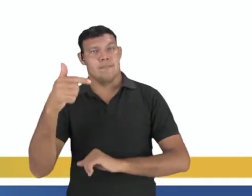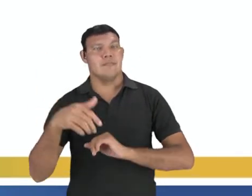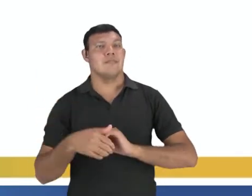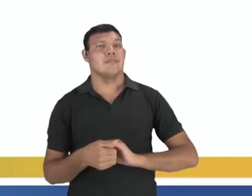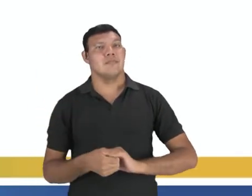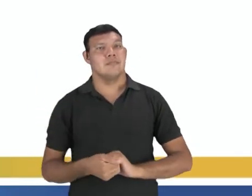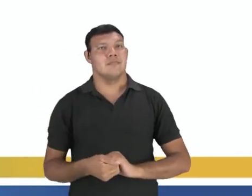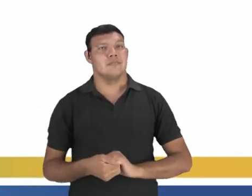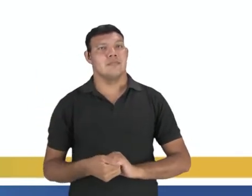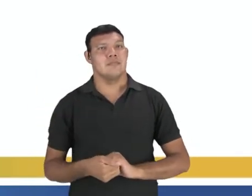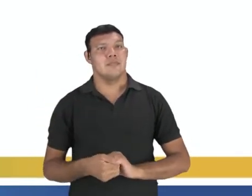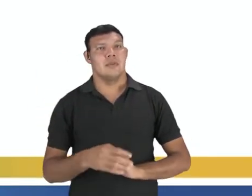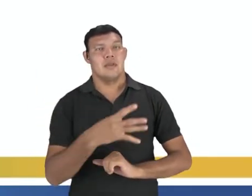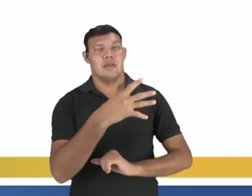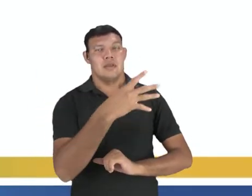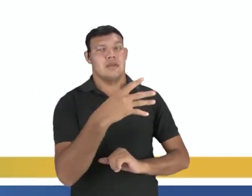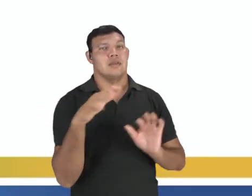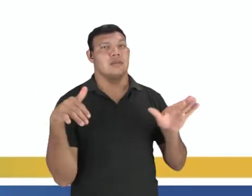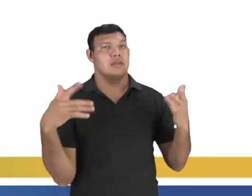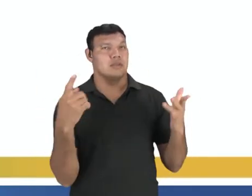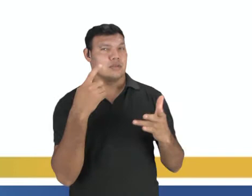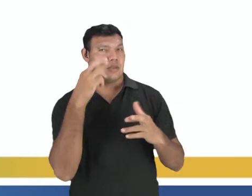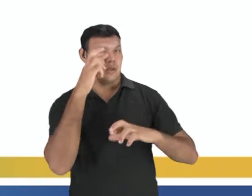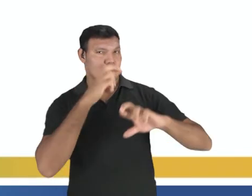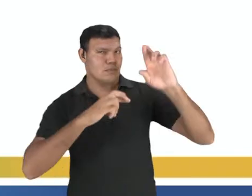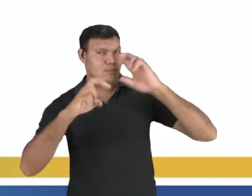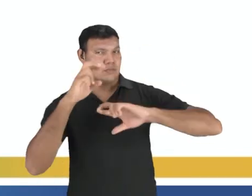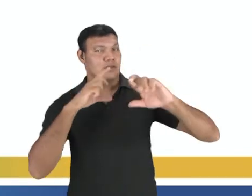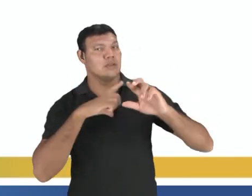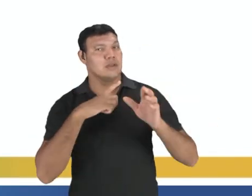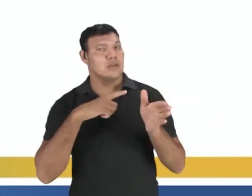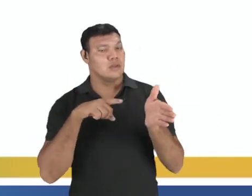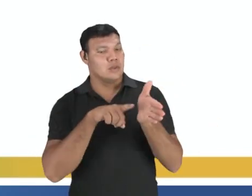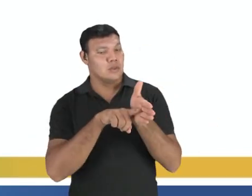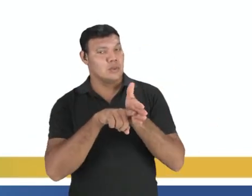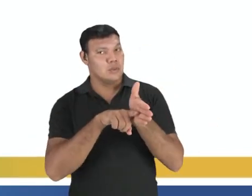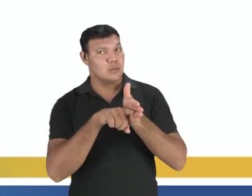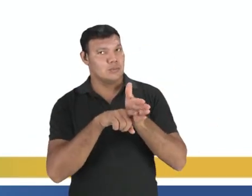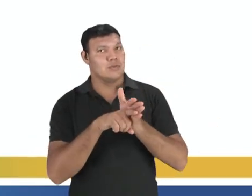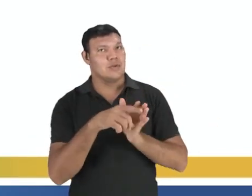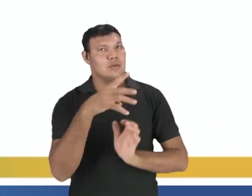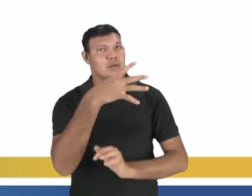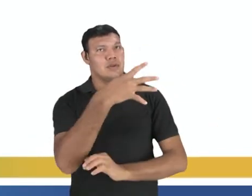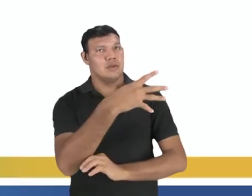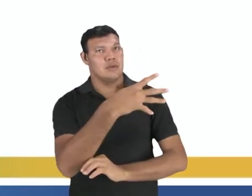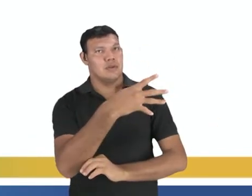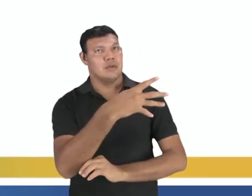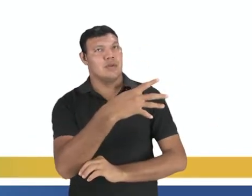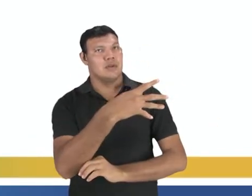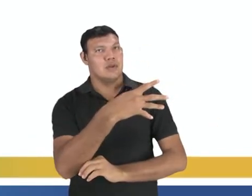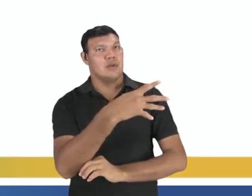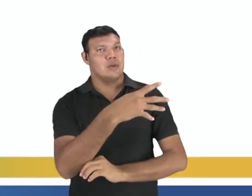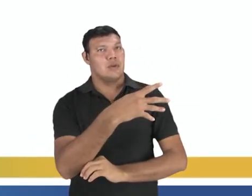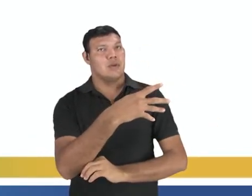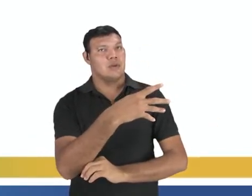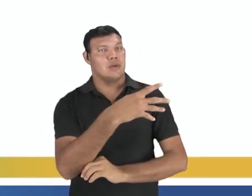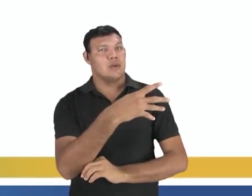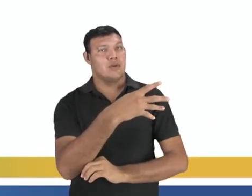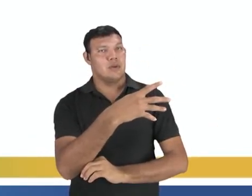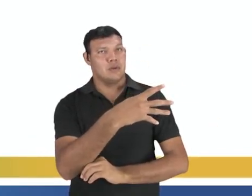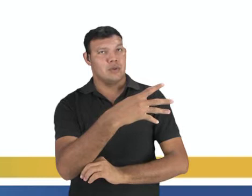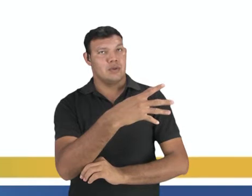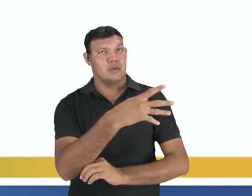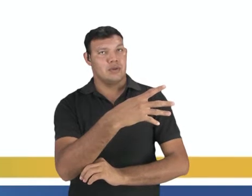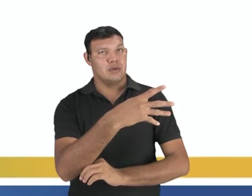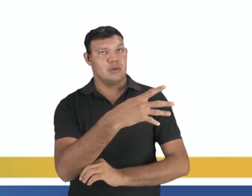quadrado, tá? Nesse caso aí, observe que nós temos uma subtração, tá? 4 menos 1, 3. Então, vamos lá.